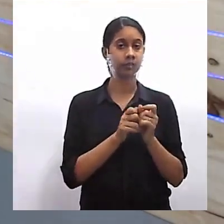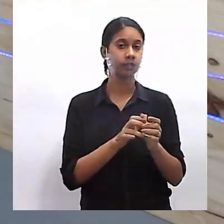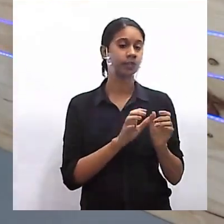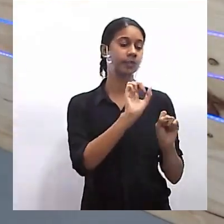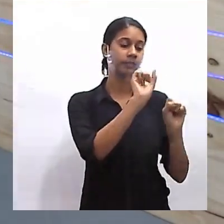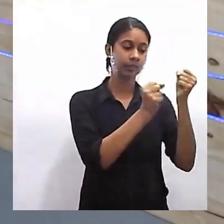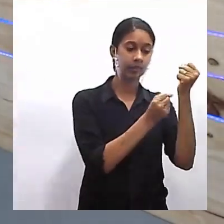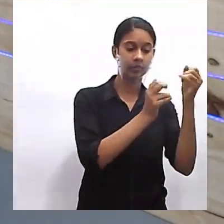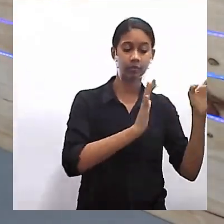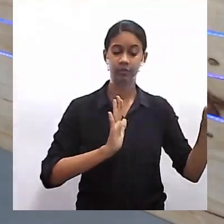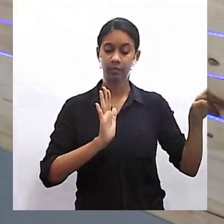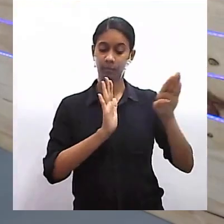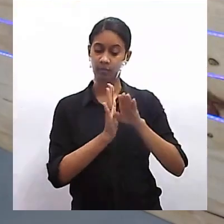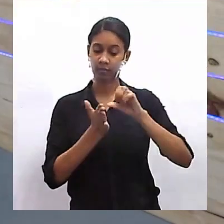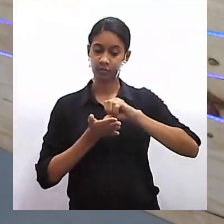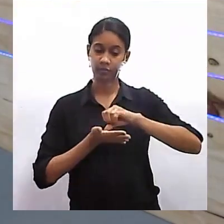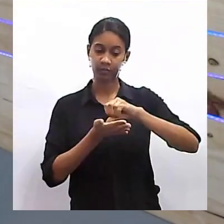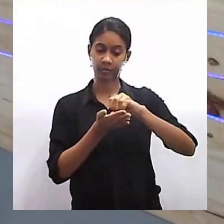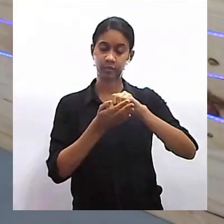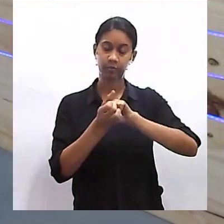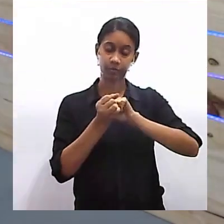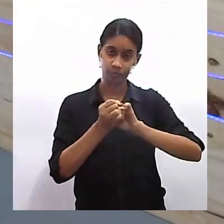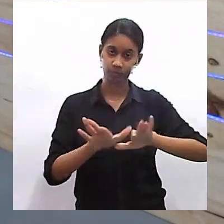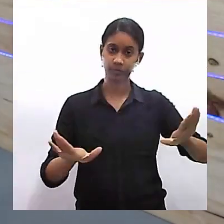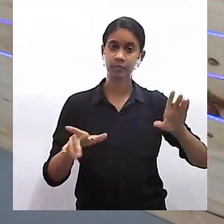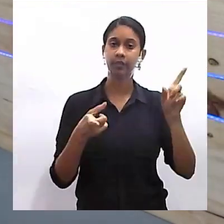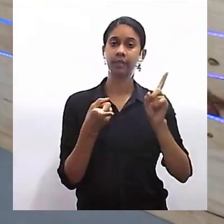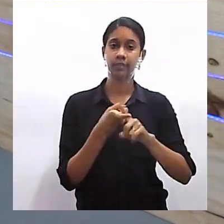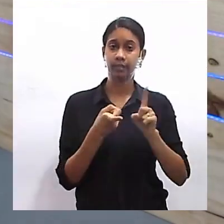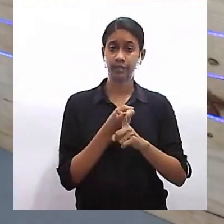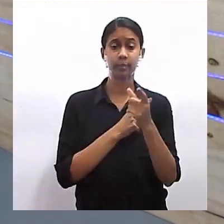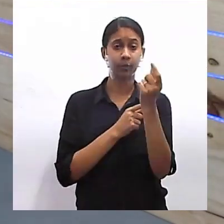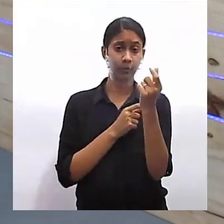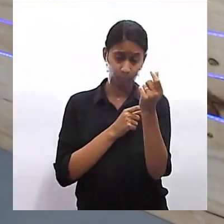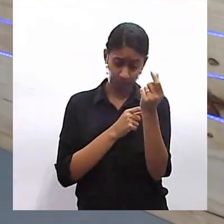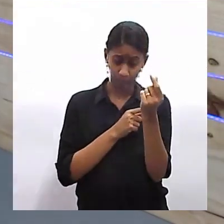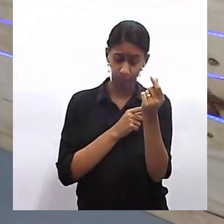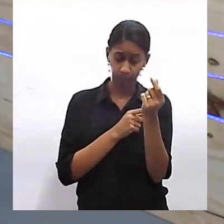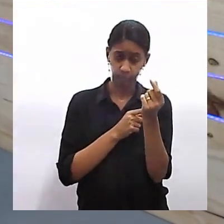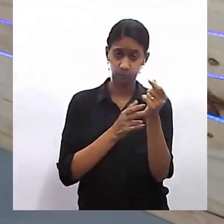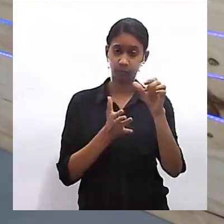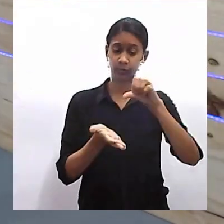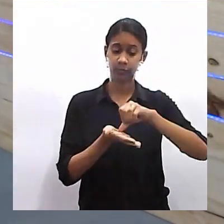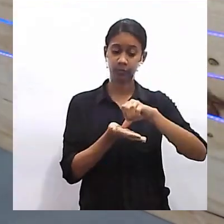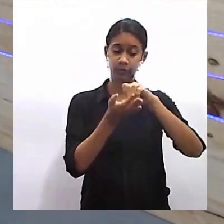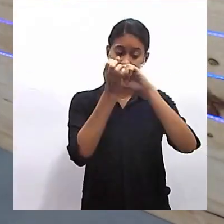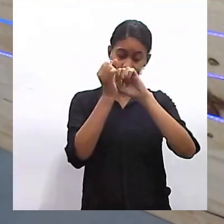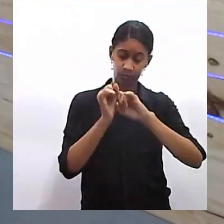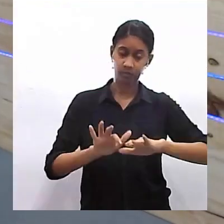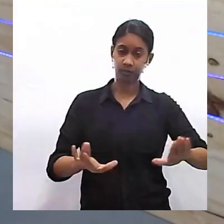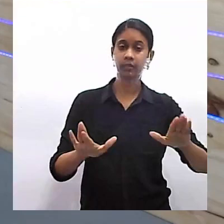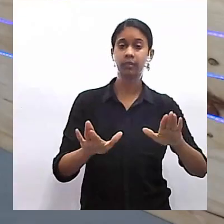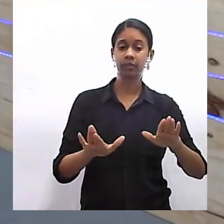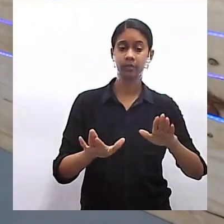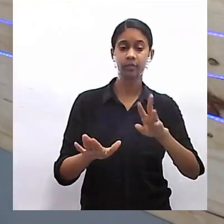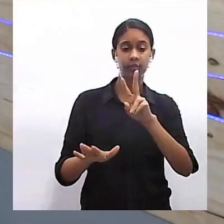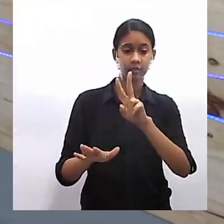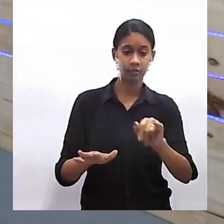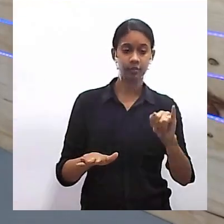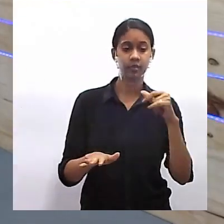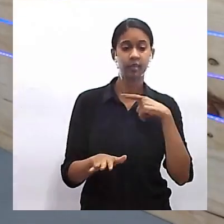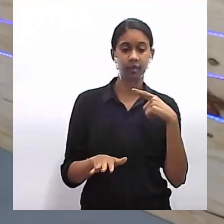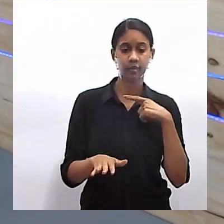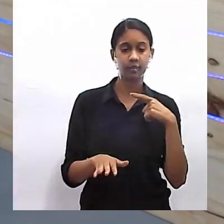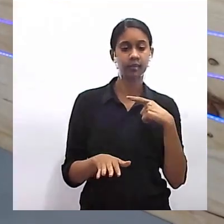fornecedor até o centro de distribuição. E tem aquele custo do frete de distribuição, que é como a gente falou no início. A